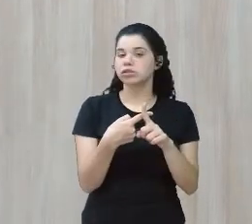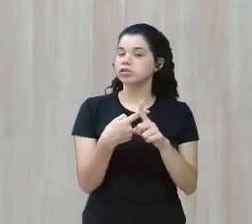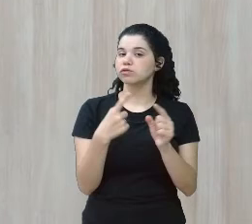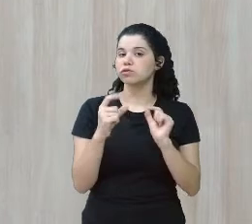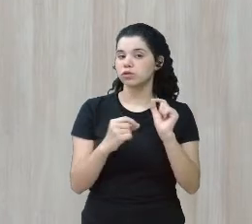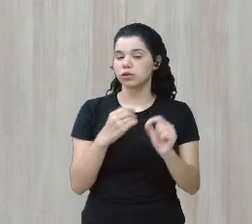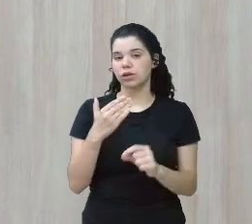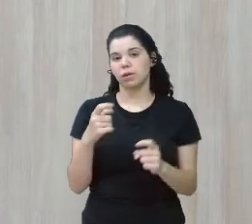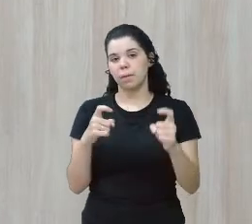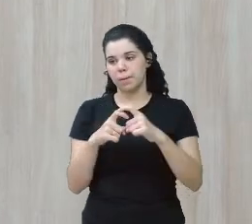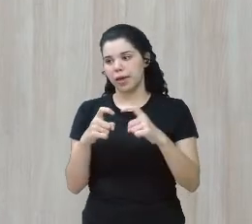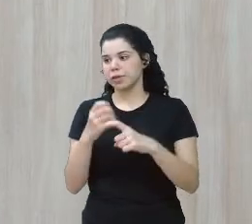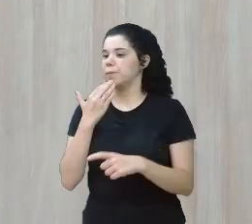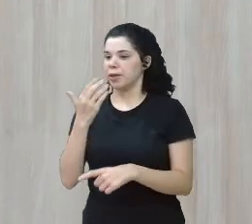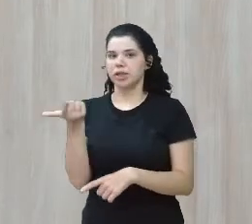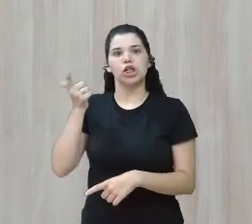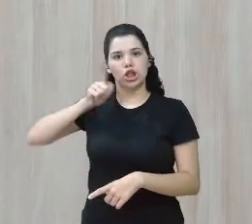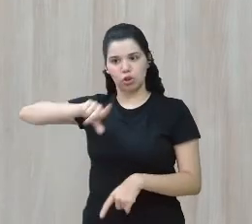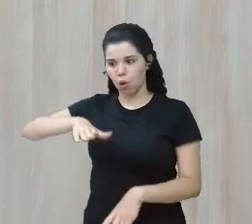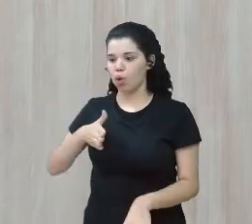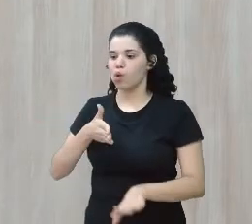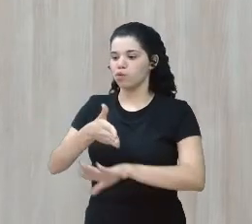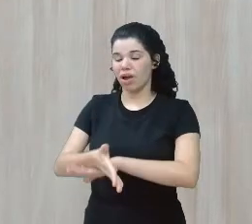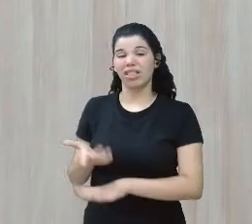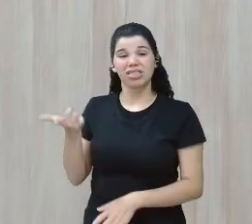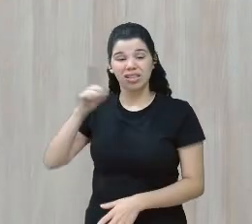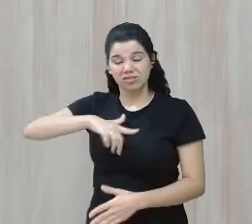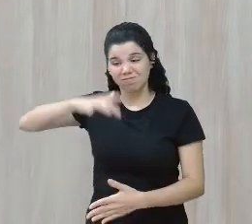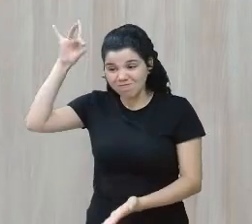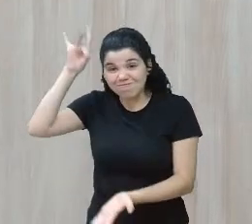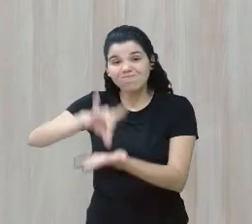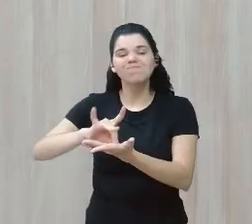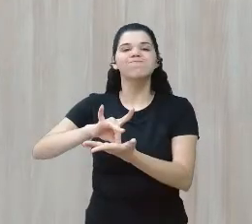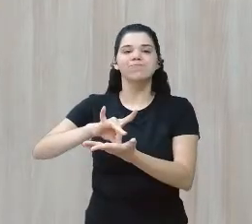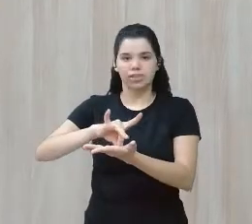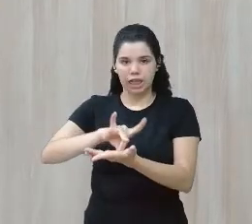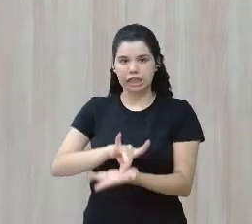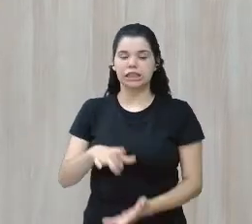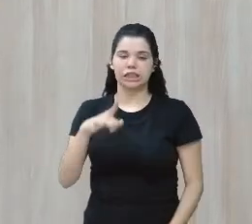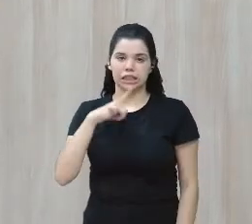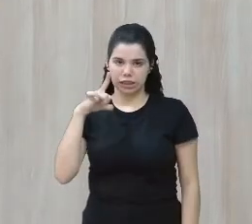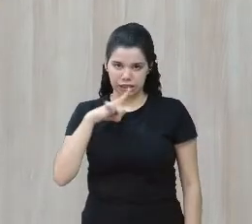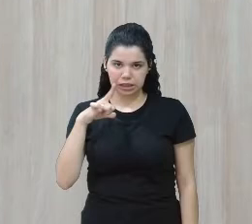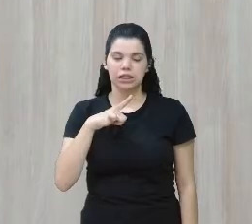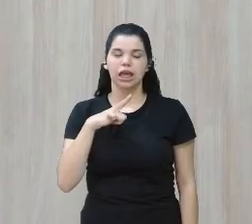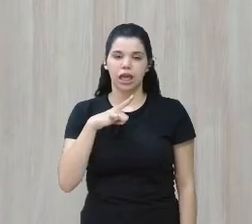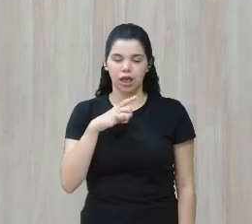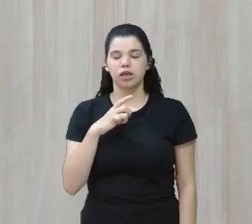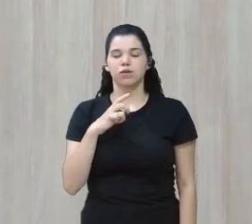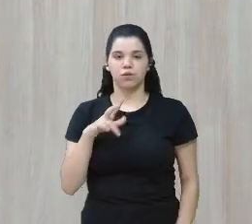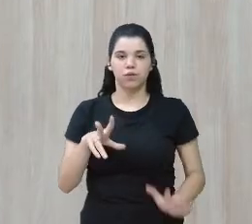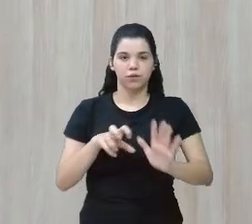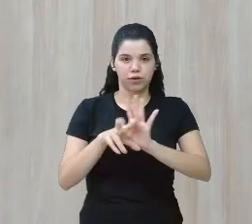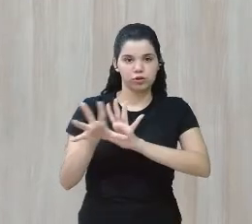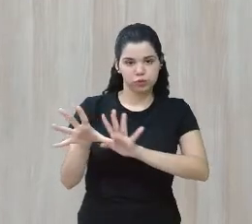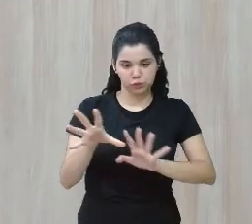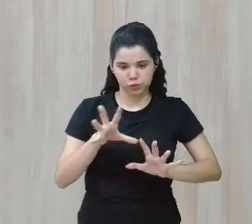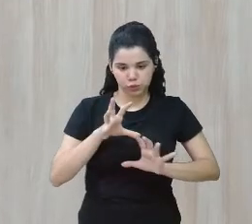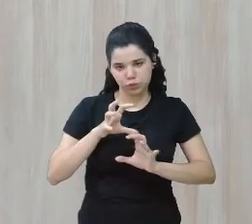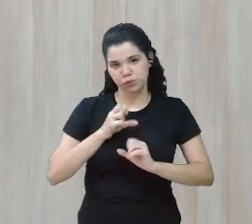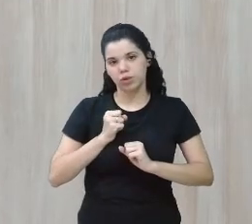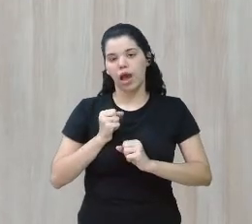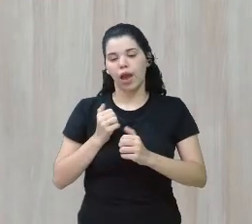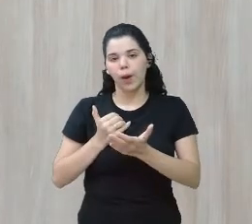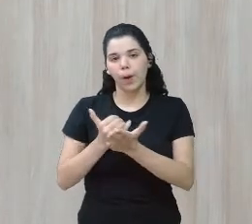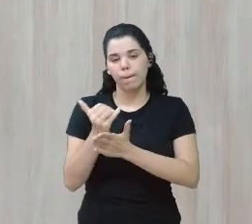médico pede para repetir em outro laboratório, até confirmar realmente se você é portador ou não, e aí